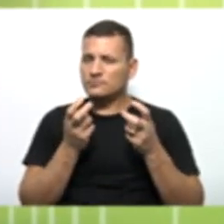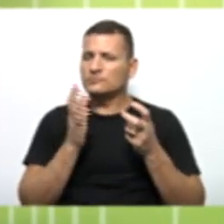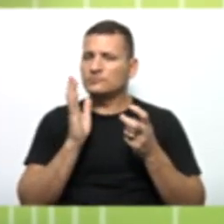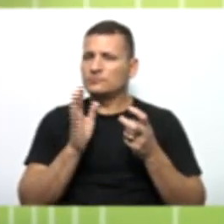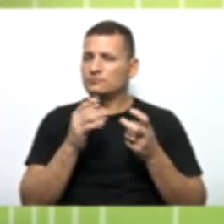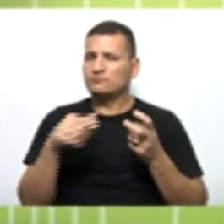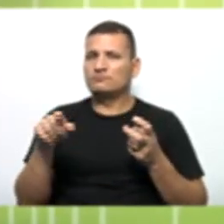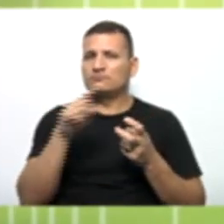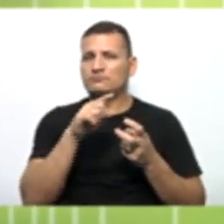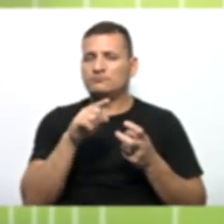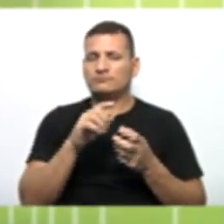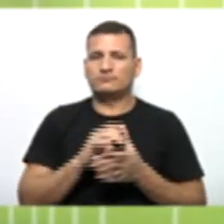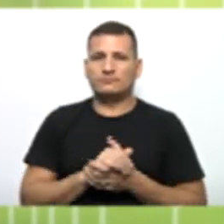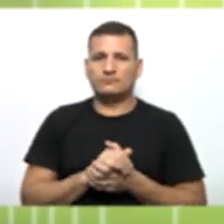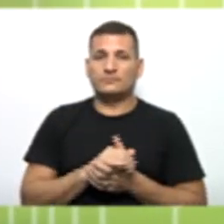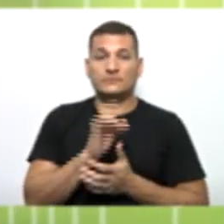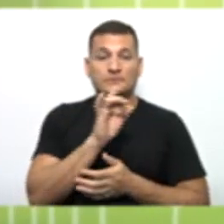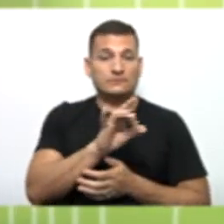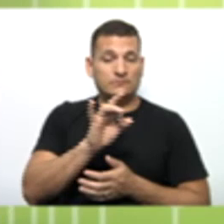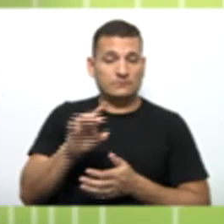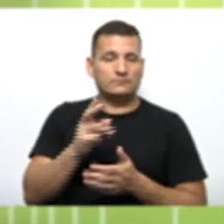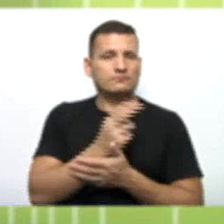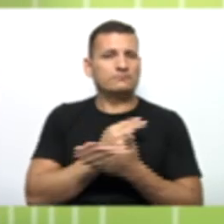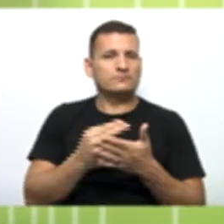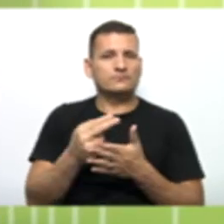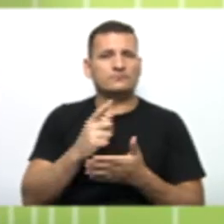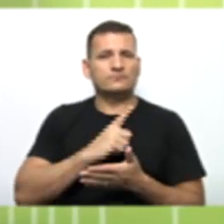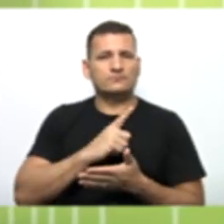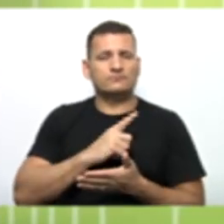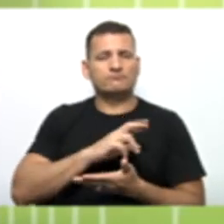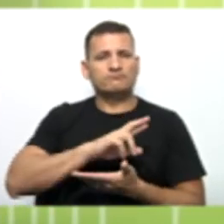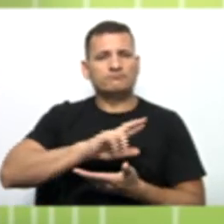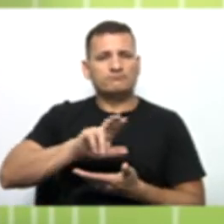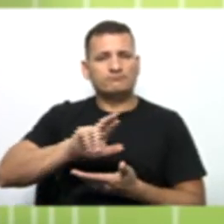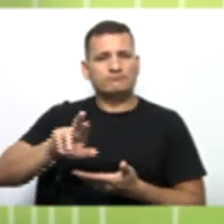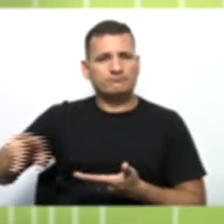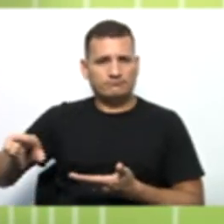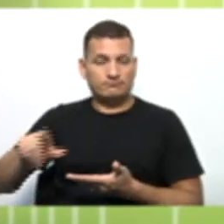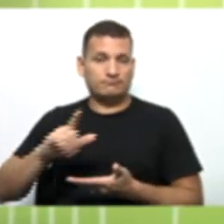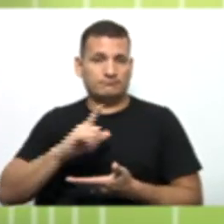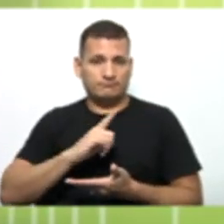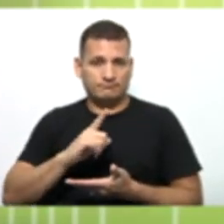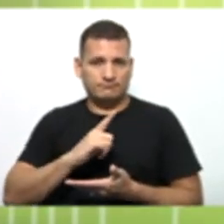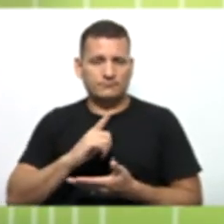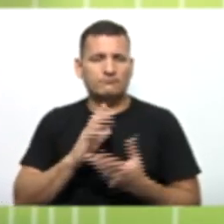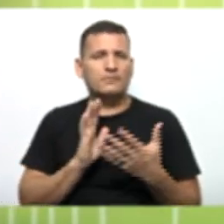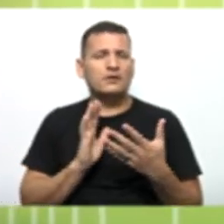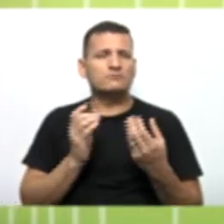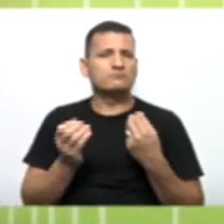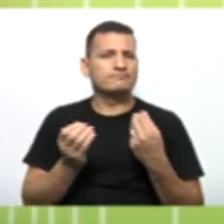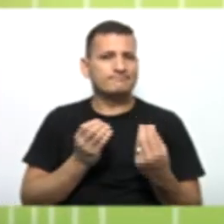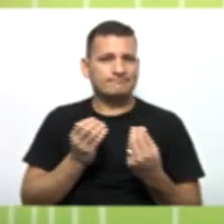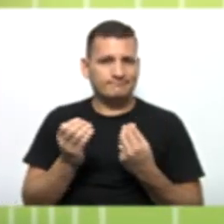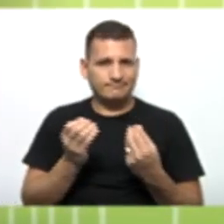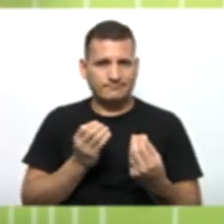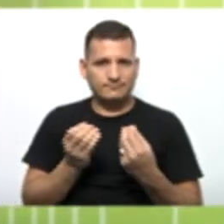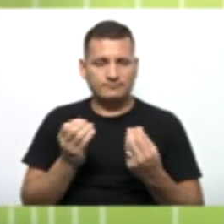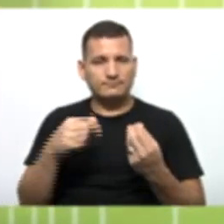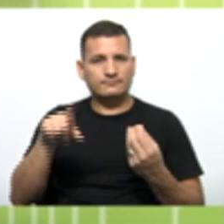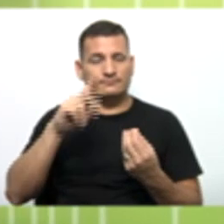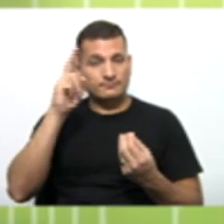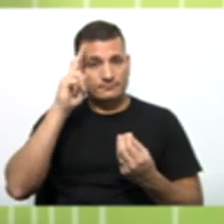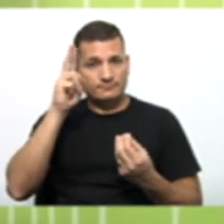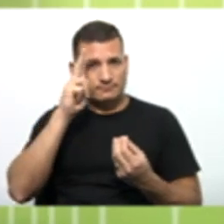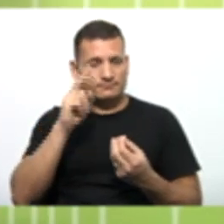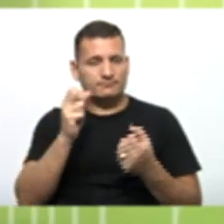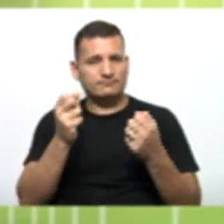cada diagrama tem uma forma de modelar diferente, certo? Ó, como assim, Aloysio? Vocês lembram? Quando a gente trabalhou